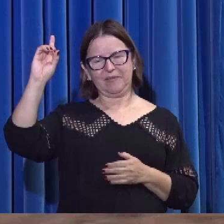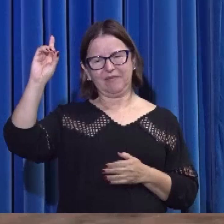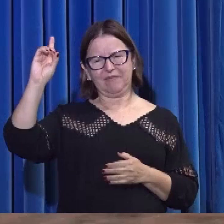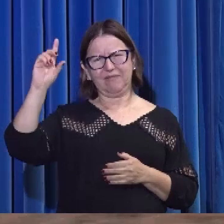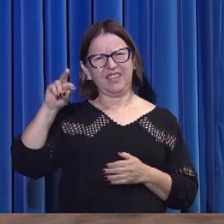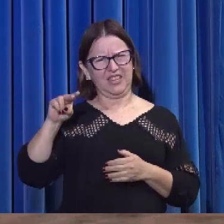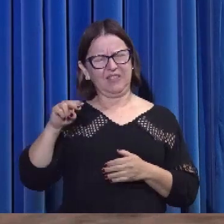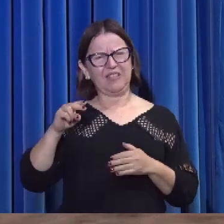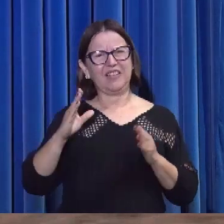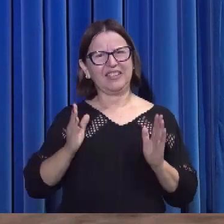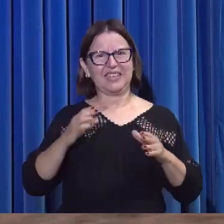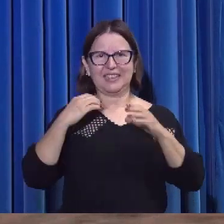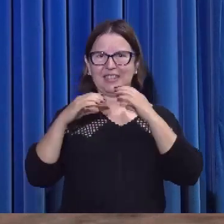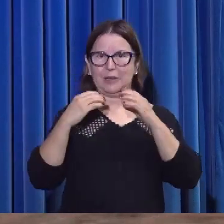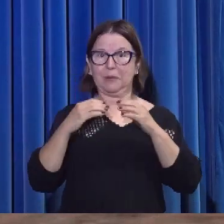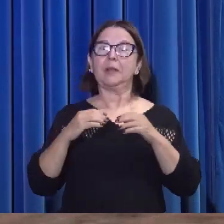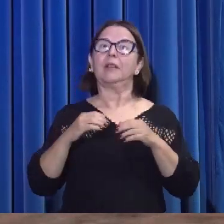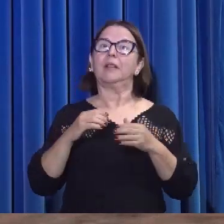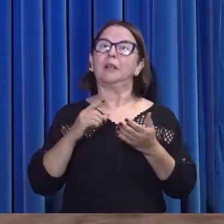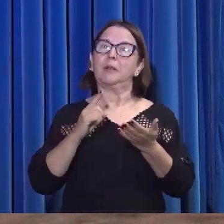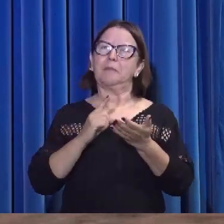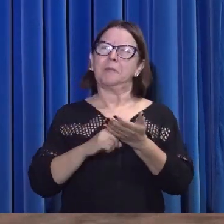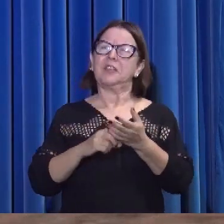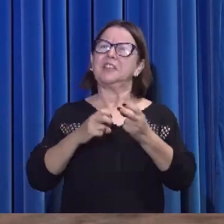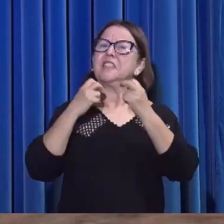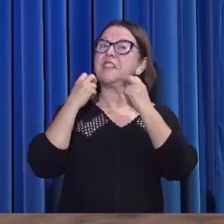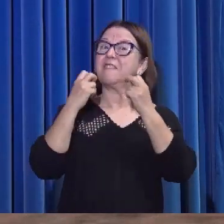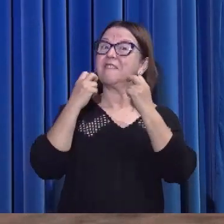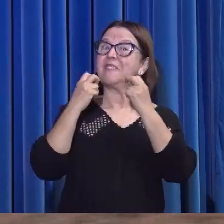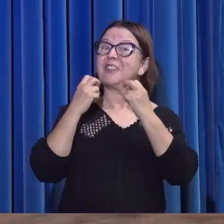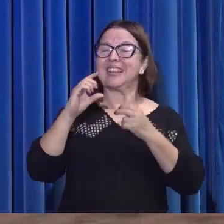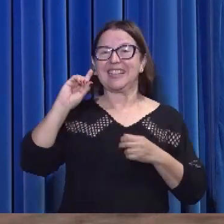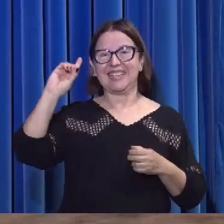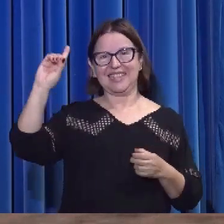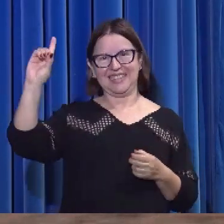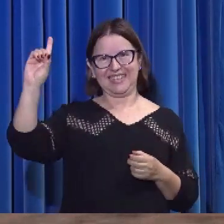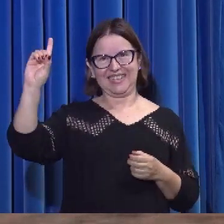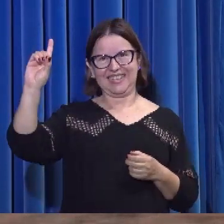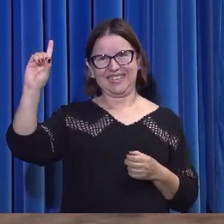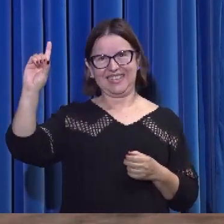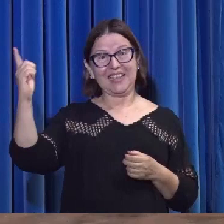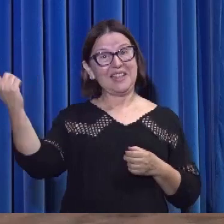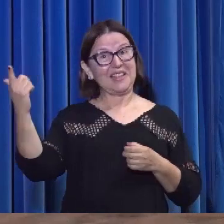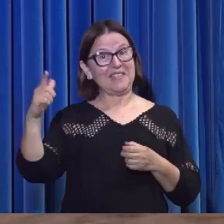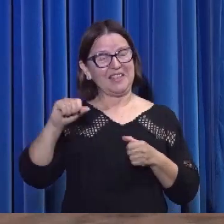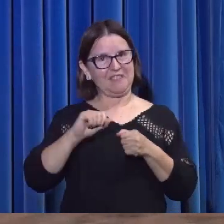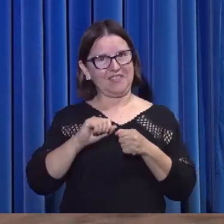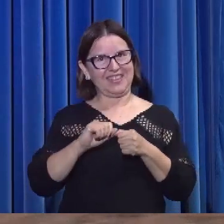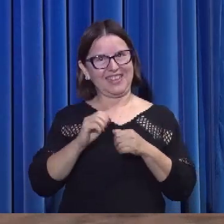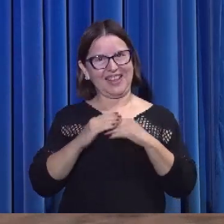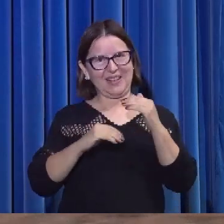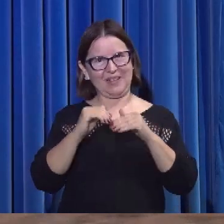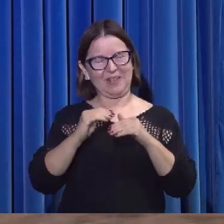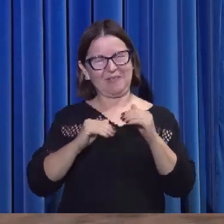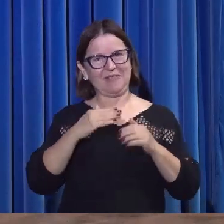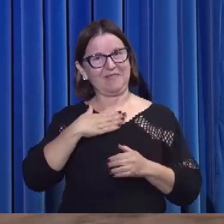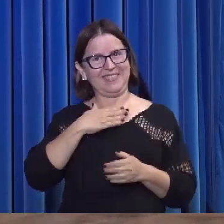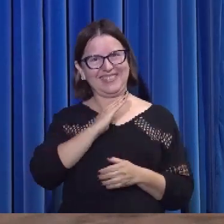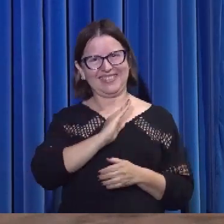aí, pedir a Ele, invocar, e pedir para que Ele venha fazer essa obra no meu